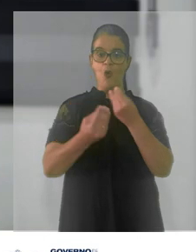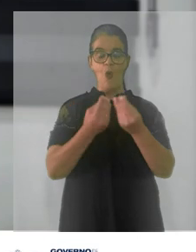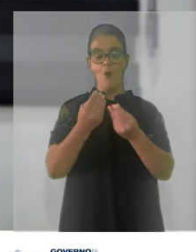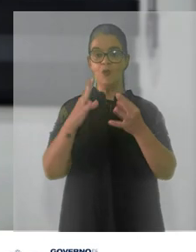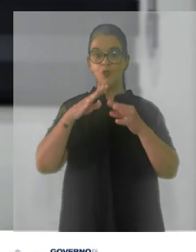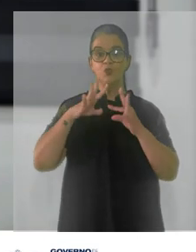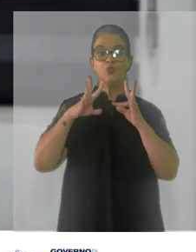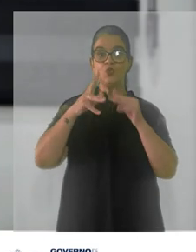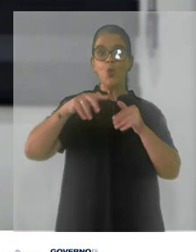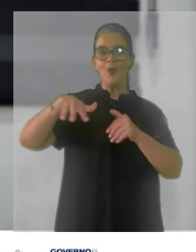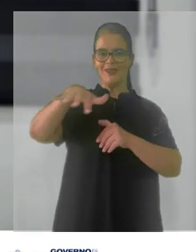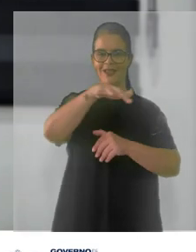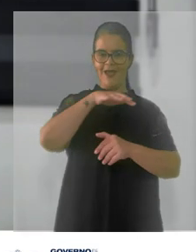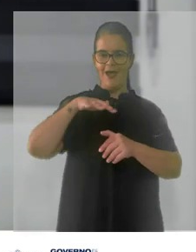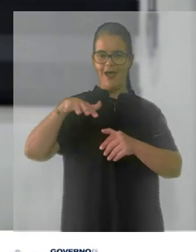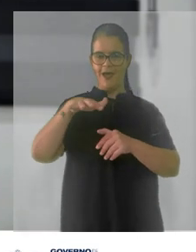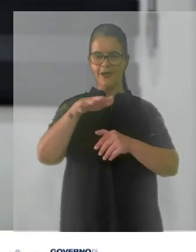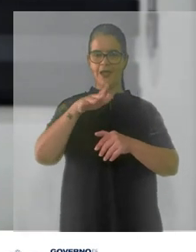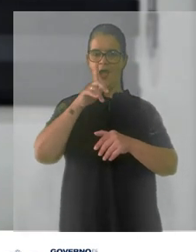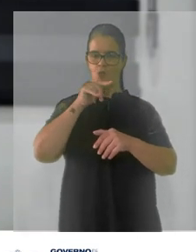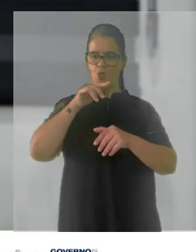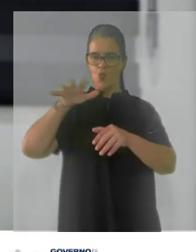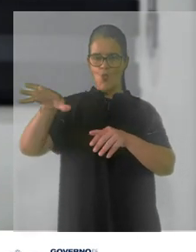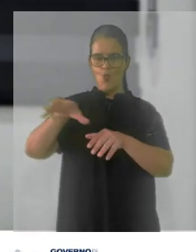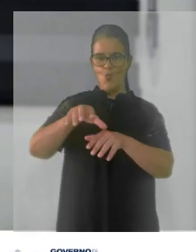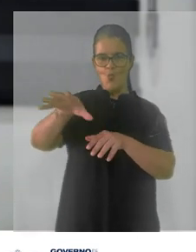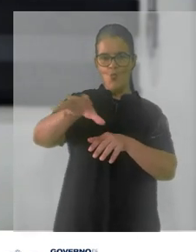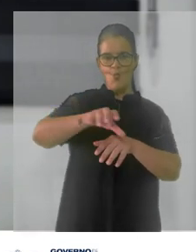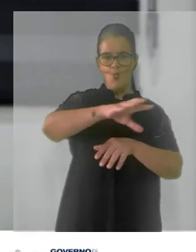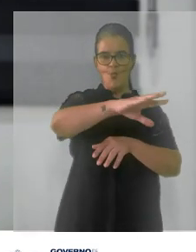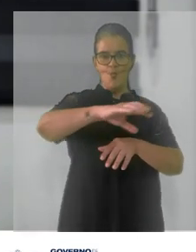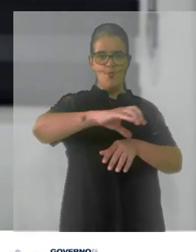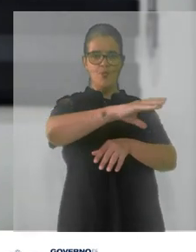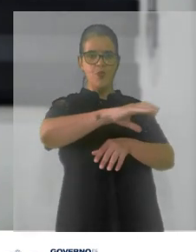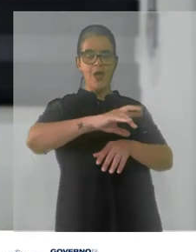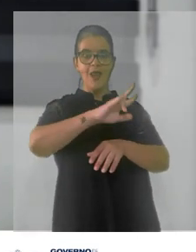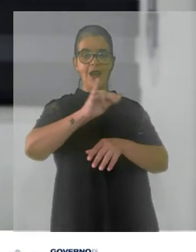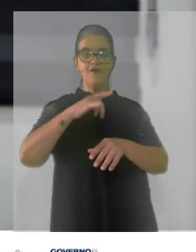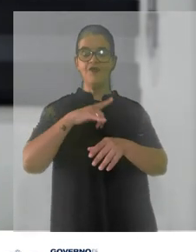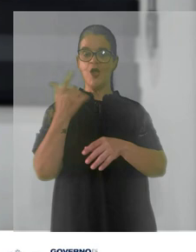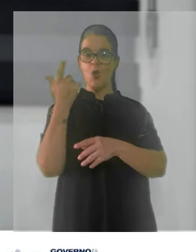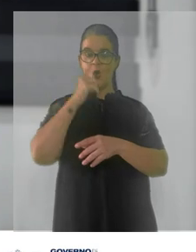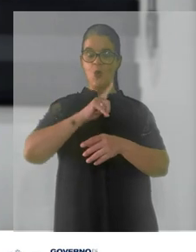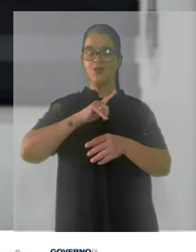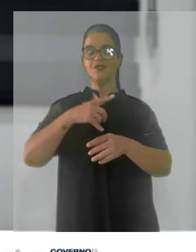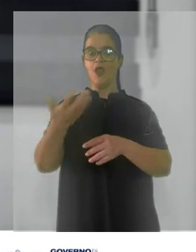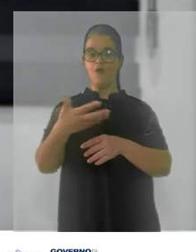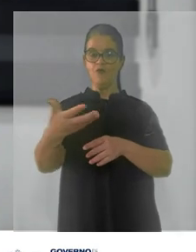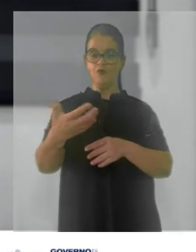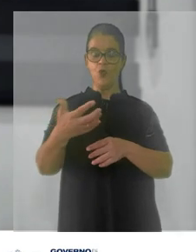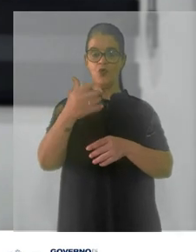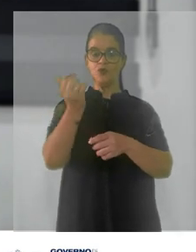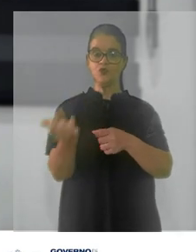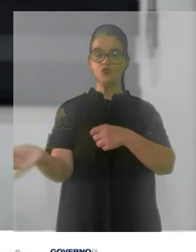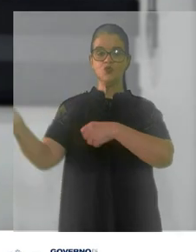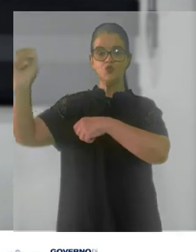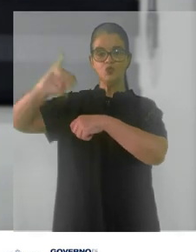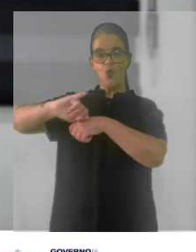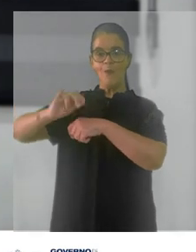uma área de drenagem, elas vão conseguir confluir os fluxos superficiais